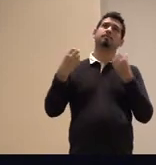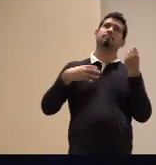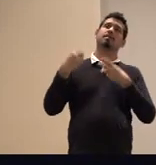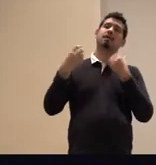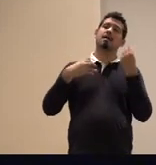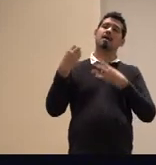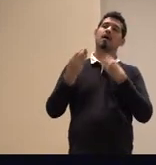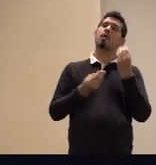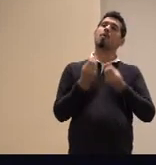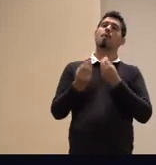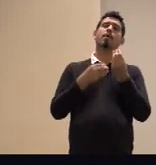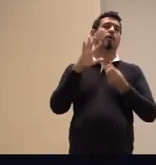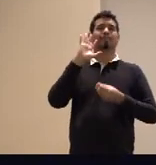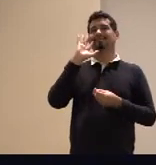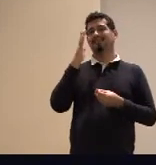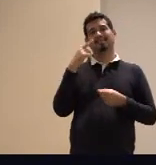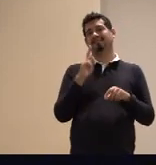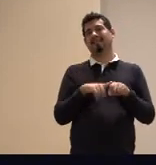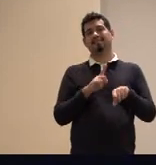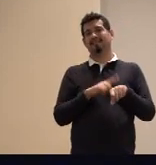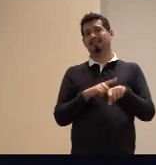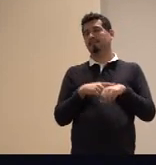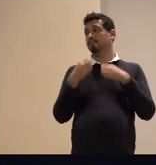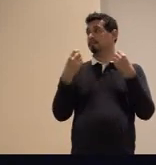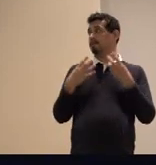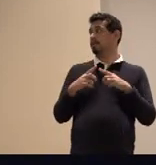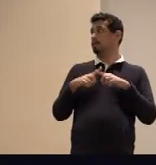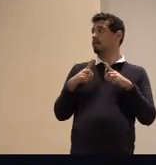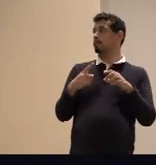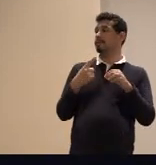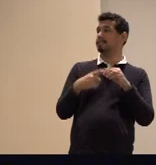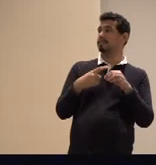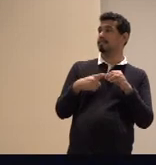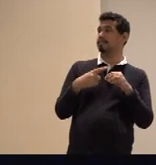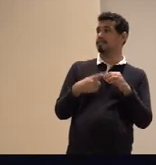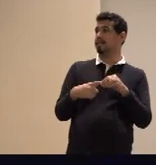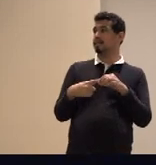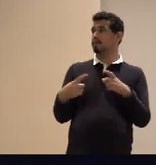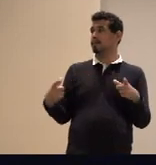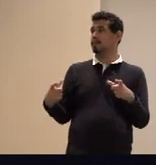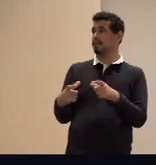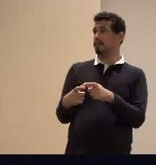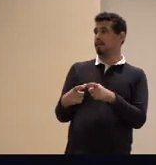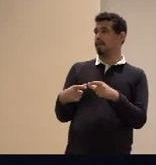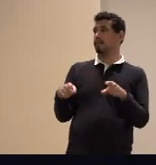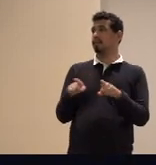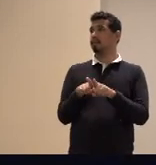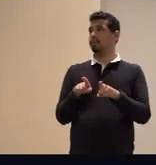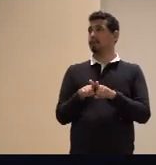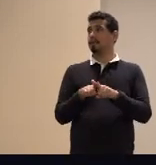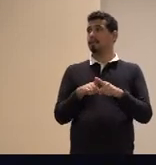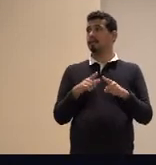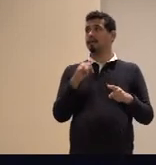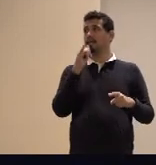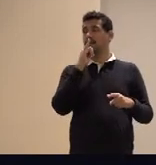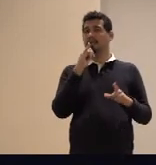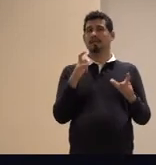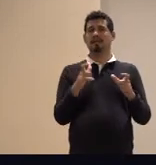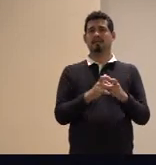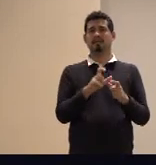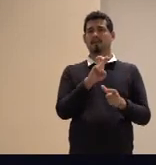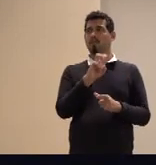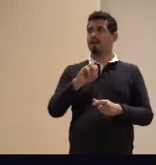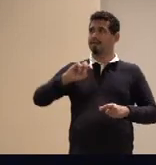que ela funcionaria, né, gente? Então, é para municípios de pequeno porte, abaixo de 50